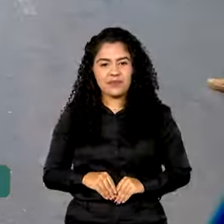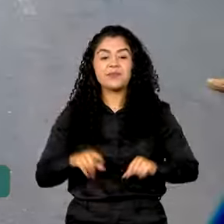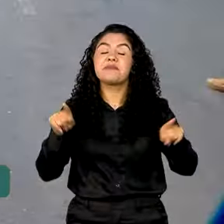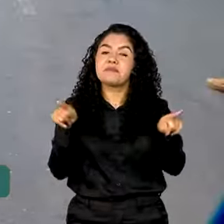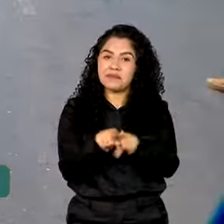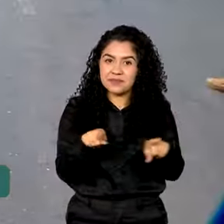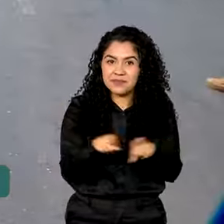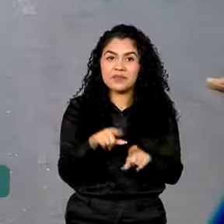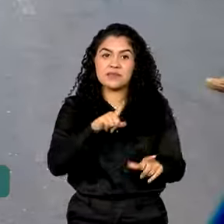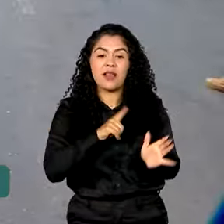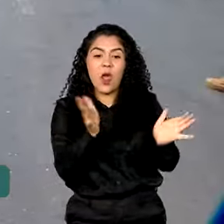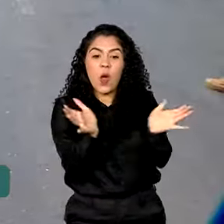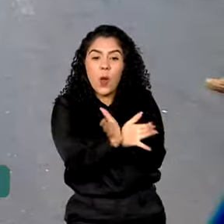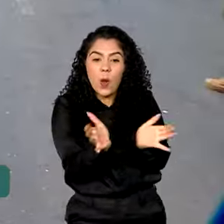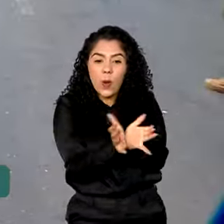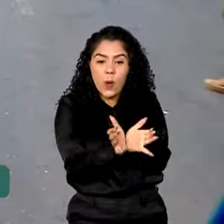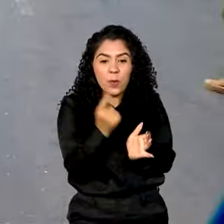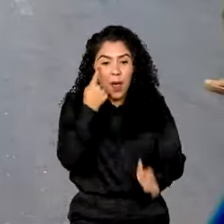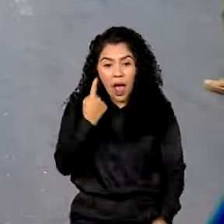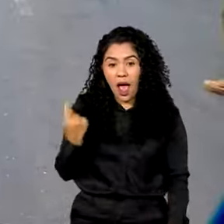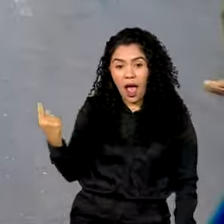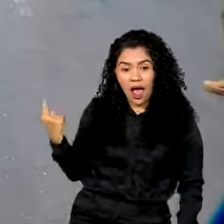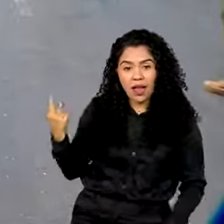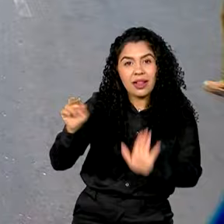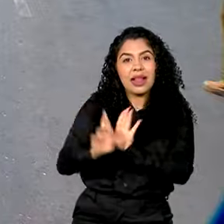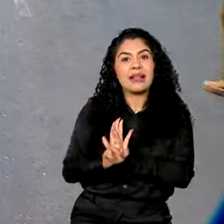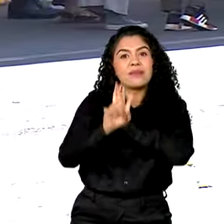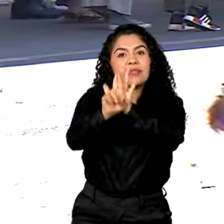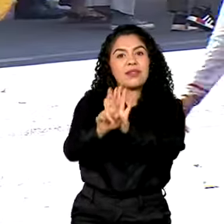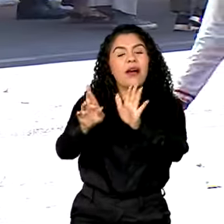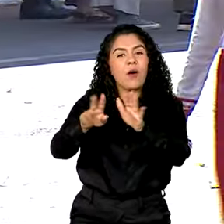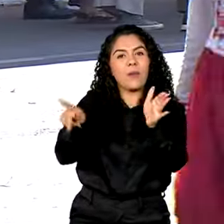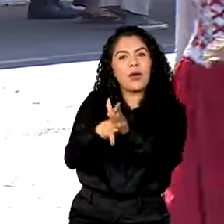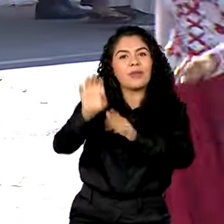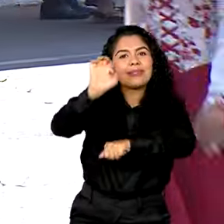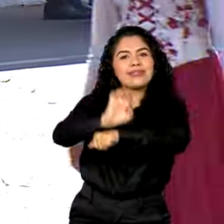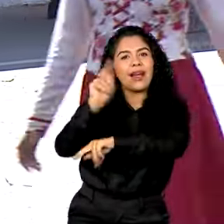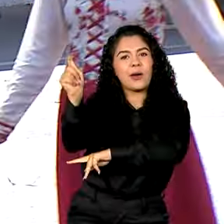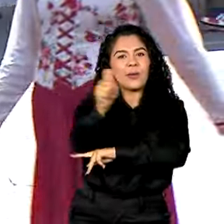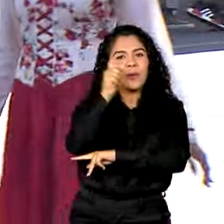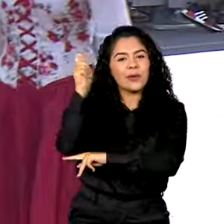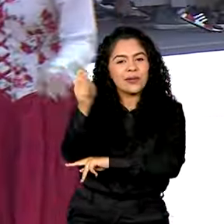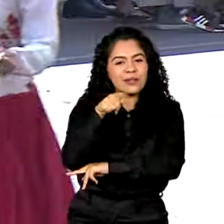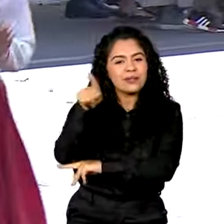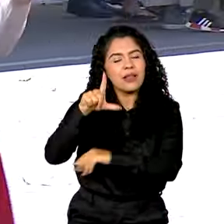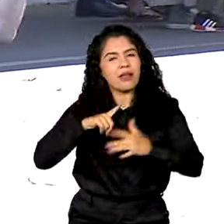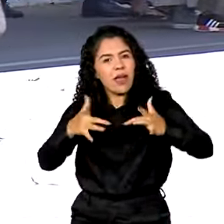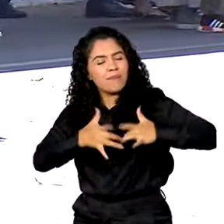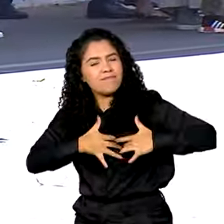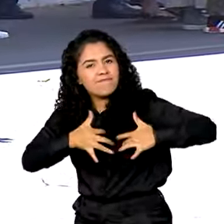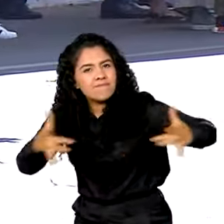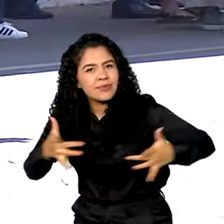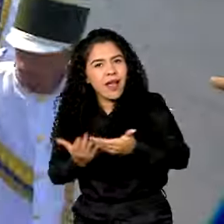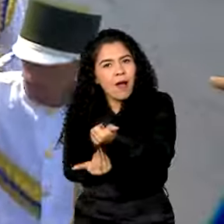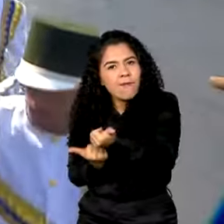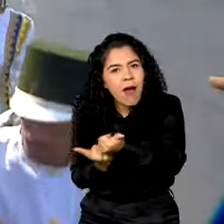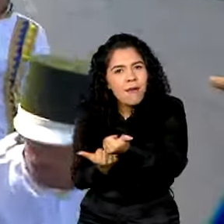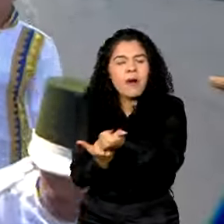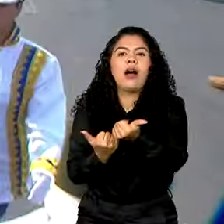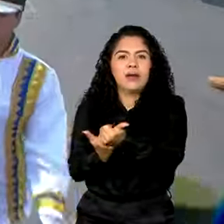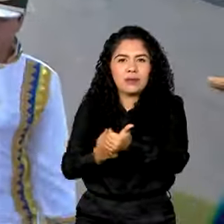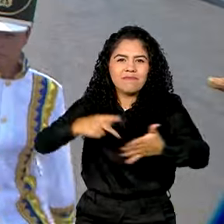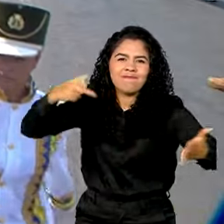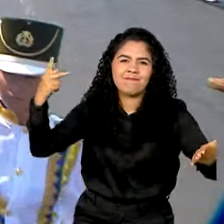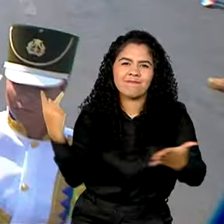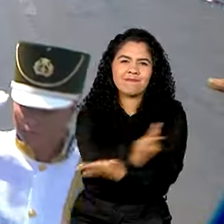Também teve o grupo que representou o povo do Rio Grande do Sul, alvo de uma onda de solidariedade neste ano, ao